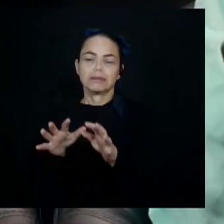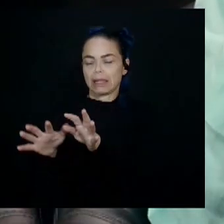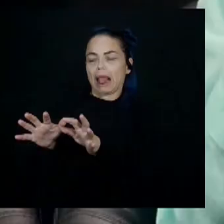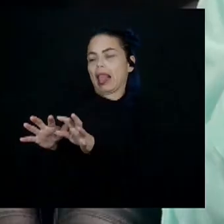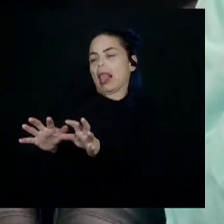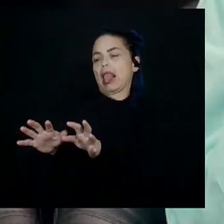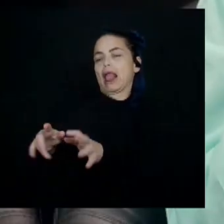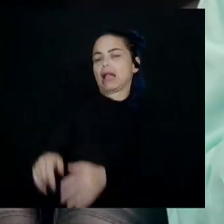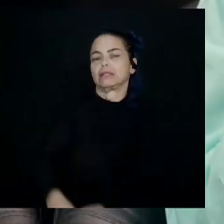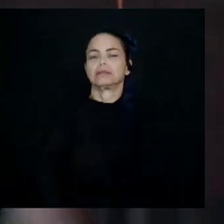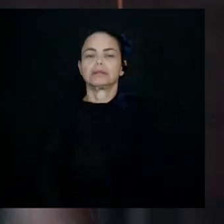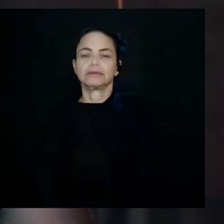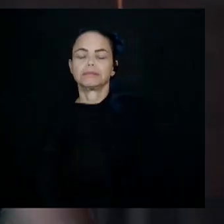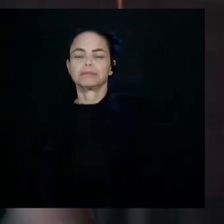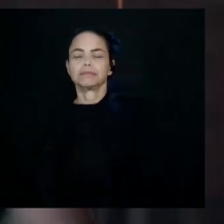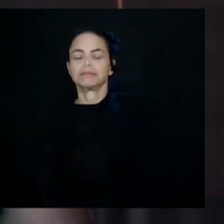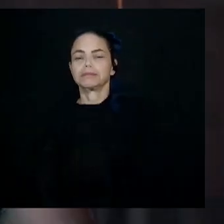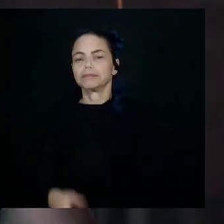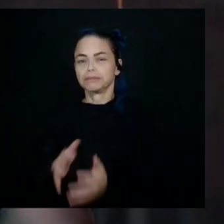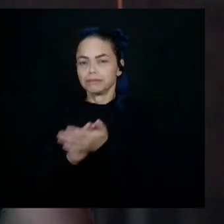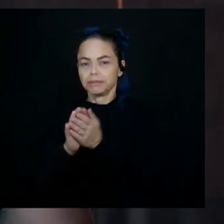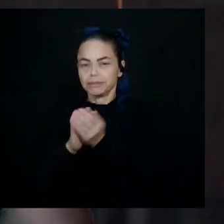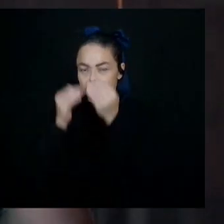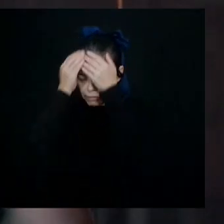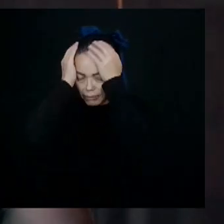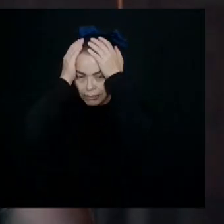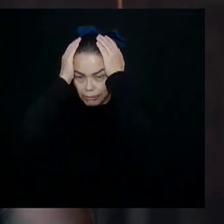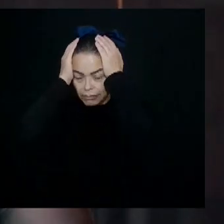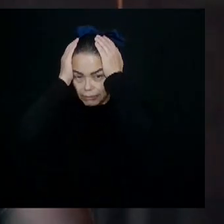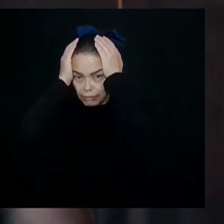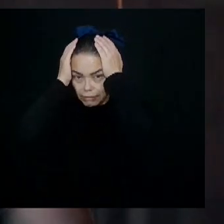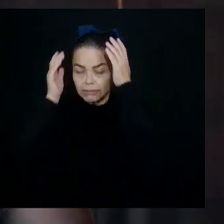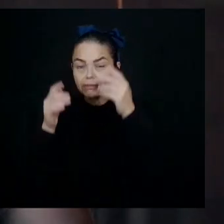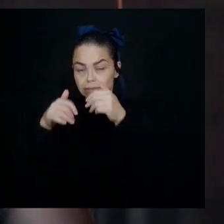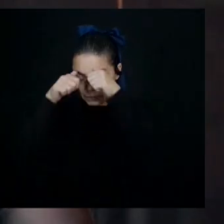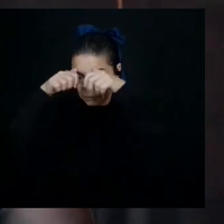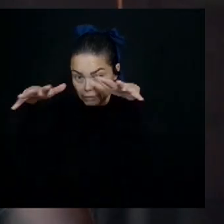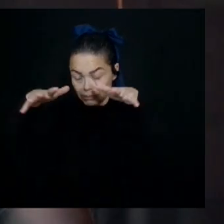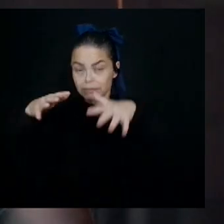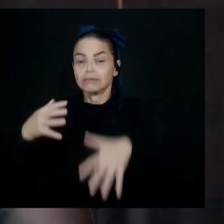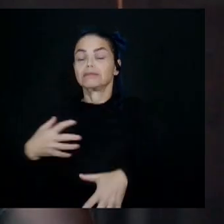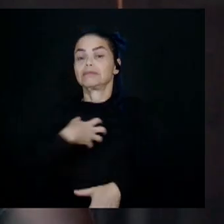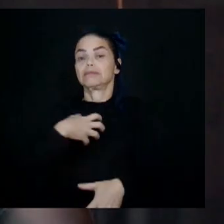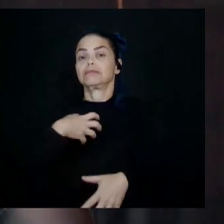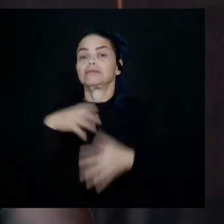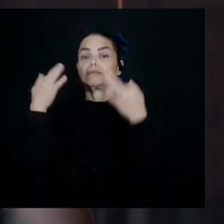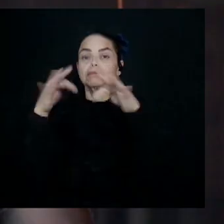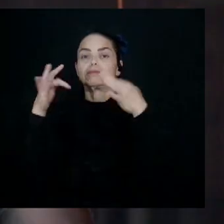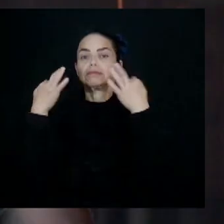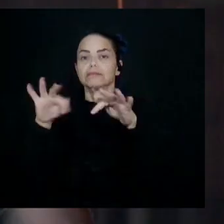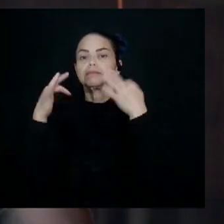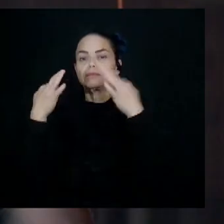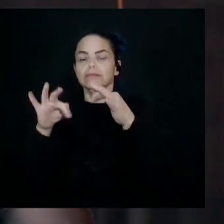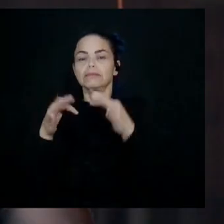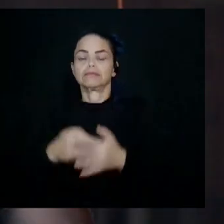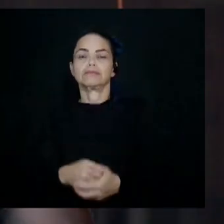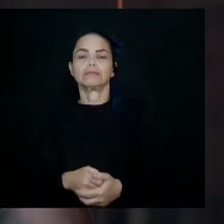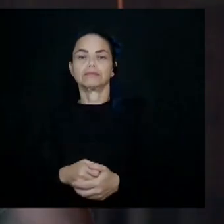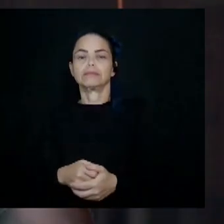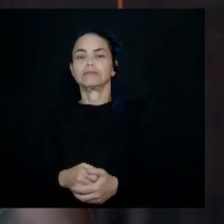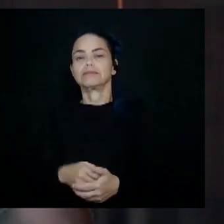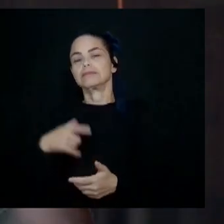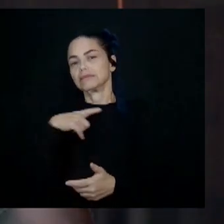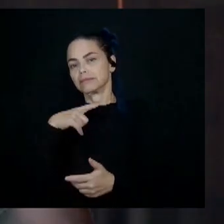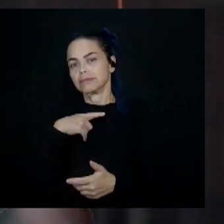Você lavar o cabelo para um autista dói. Ele sente dor, para ele aquilo é dolorido lavar o cabelo. Então imagina ele ter que limpar